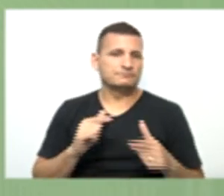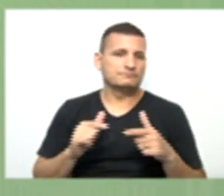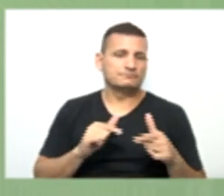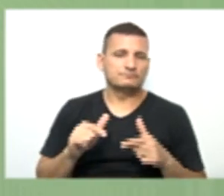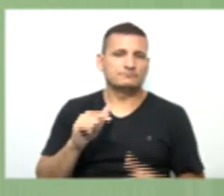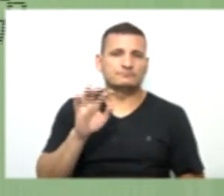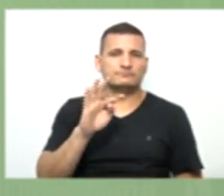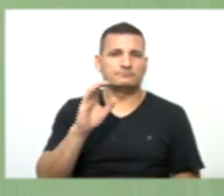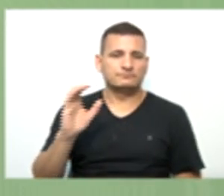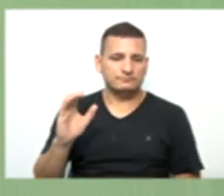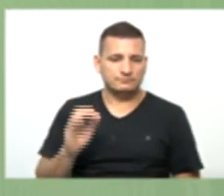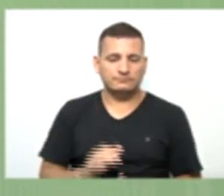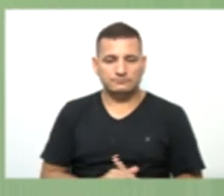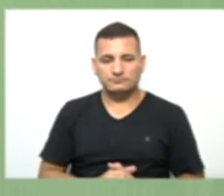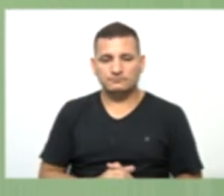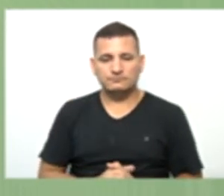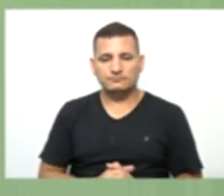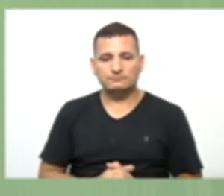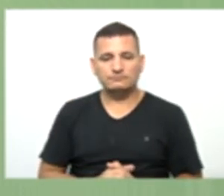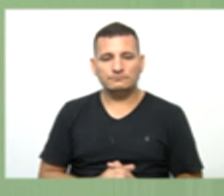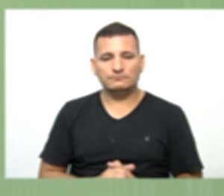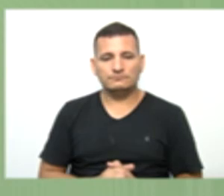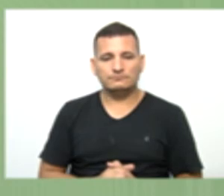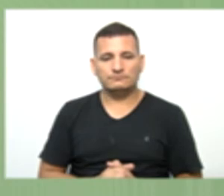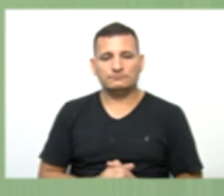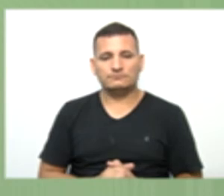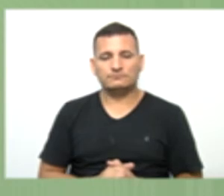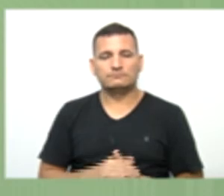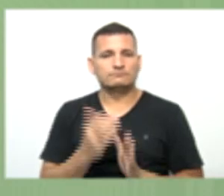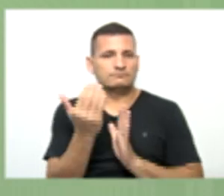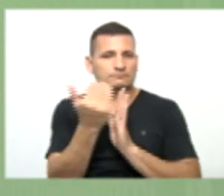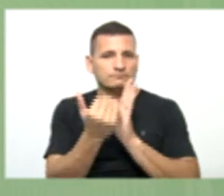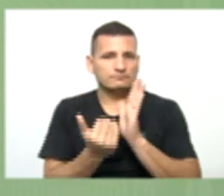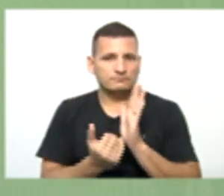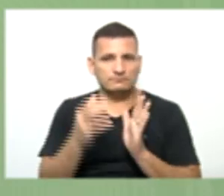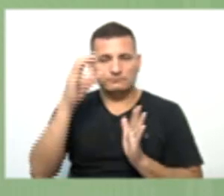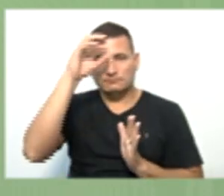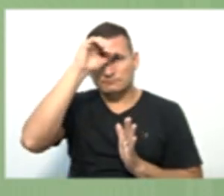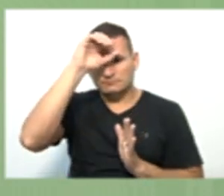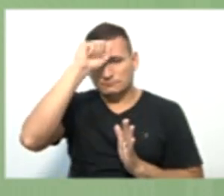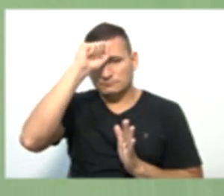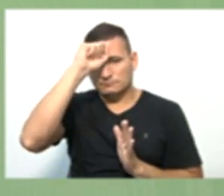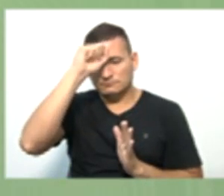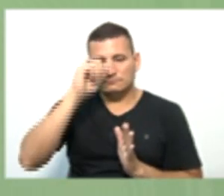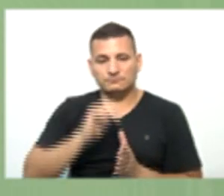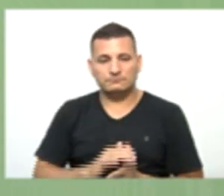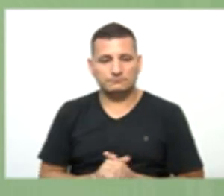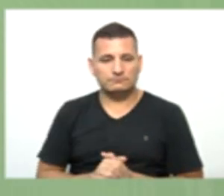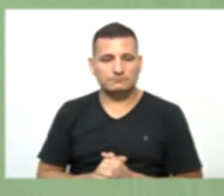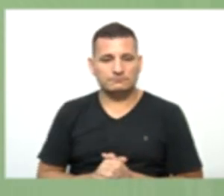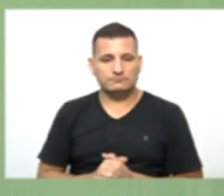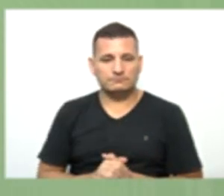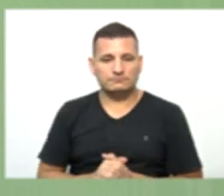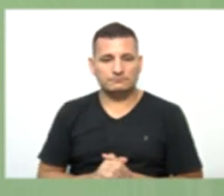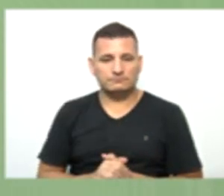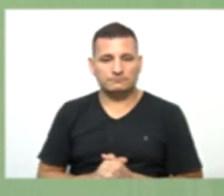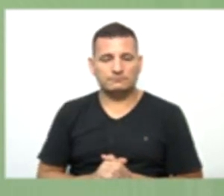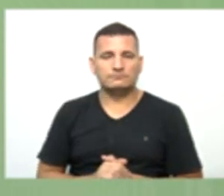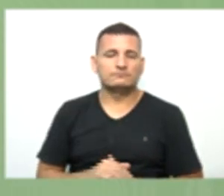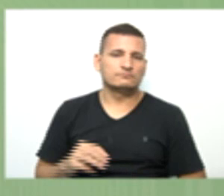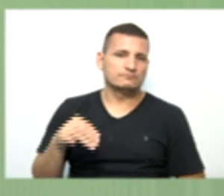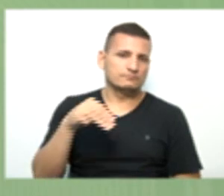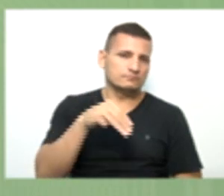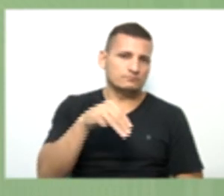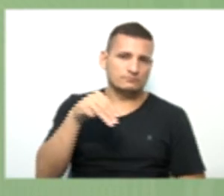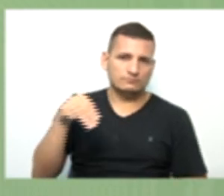curso, os programas de aprendizagem e as atividades de